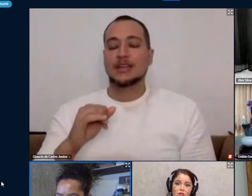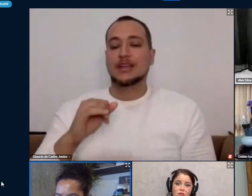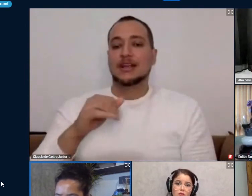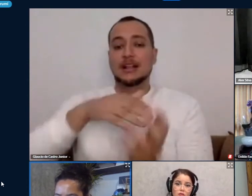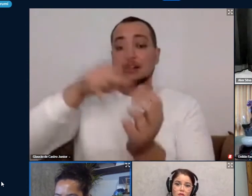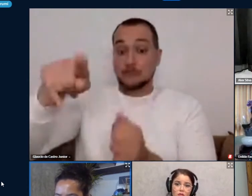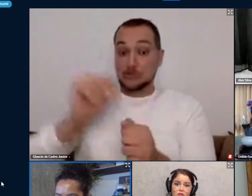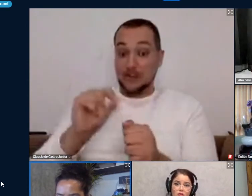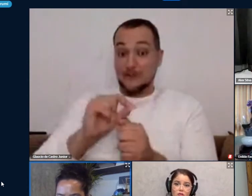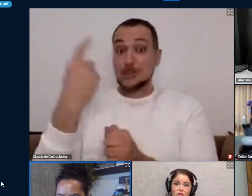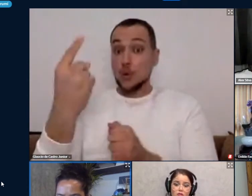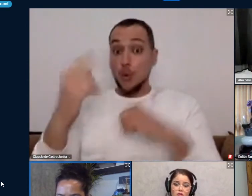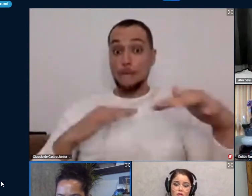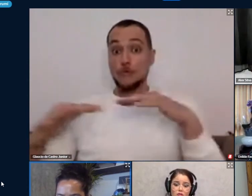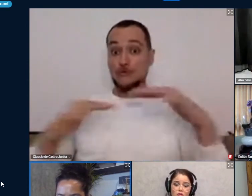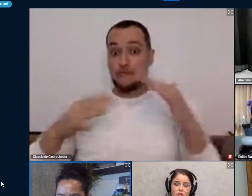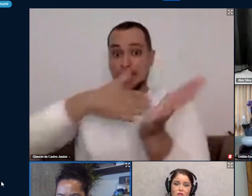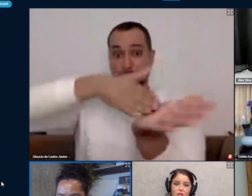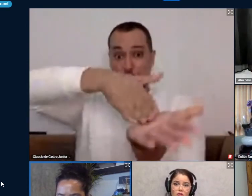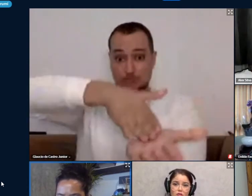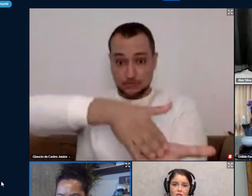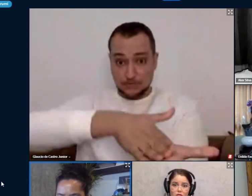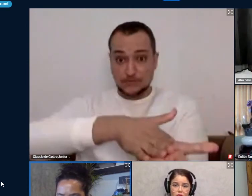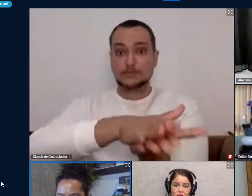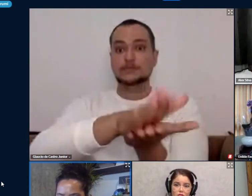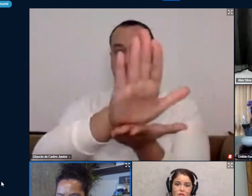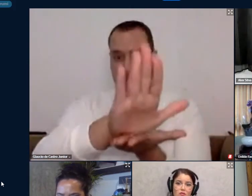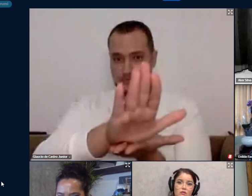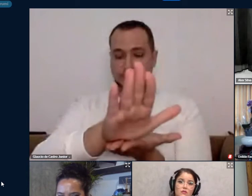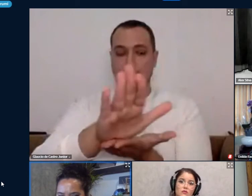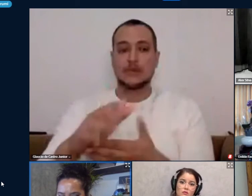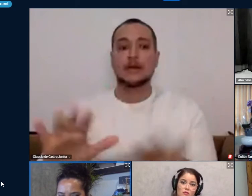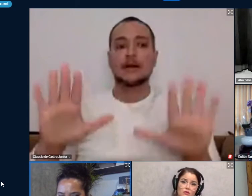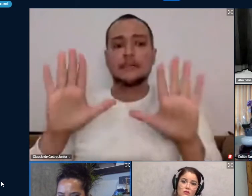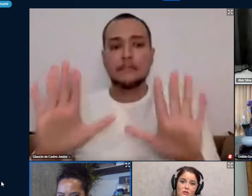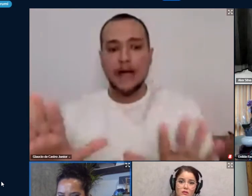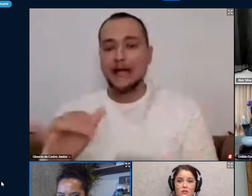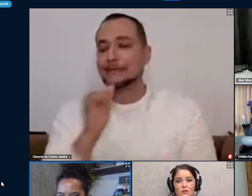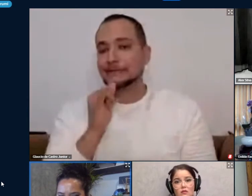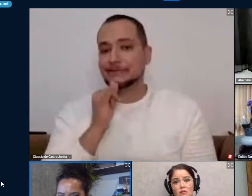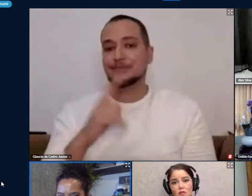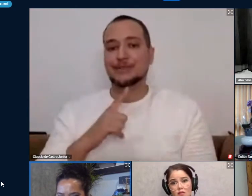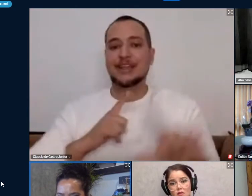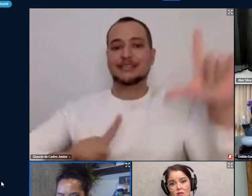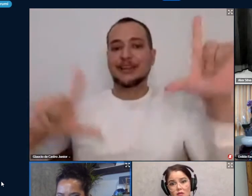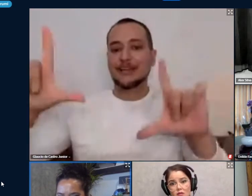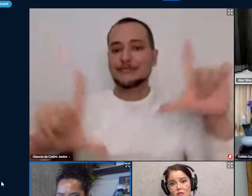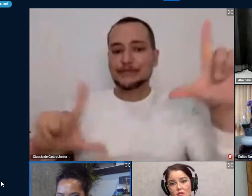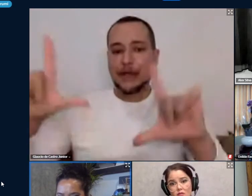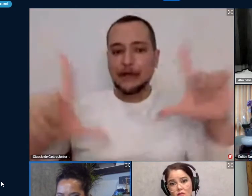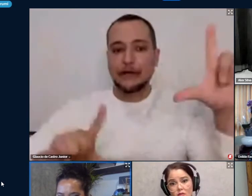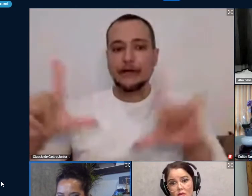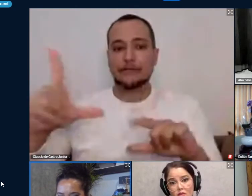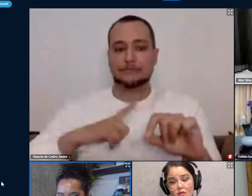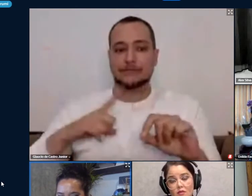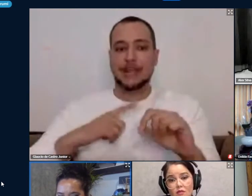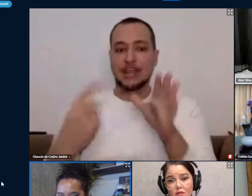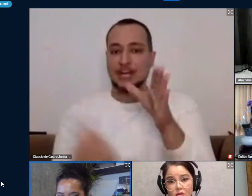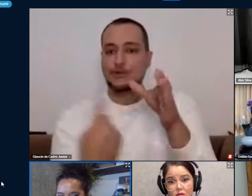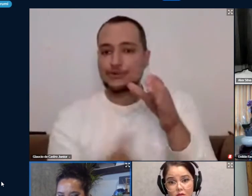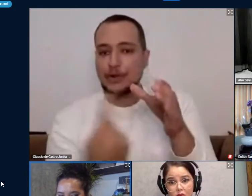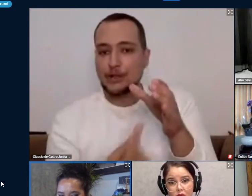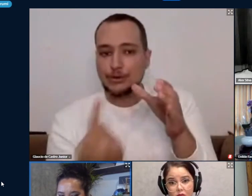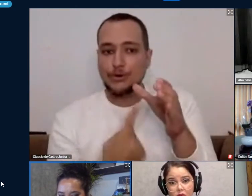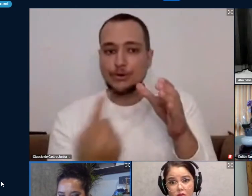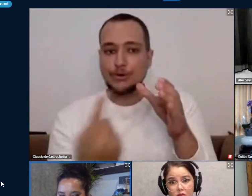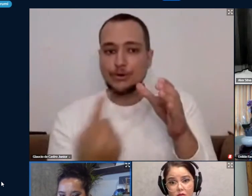está diferente do QR Code. Porque aqui você está mostrando que tem um movimento. Mas, por